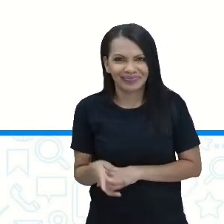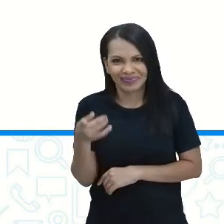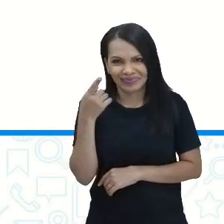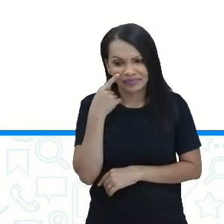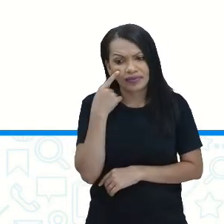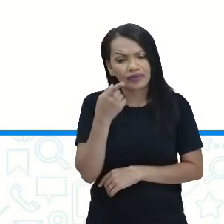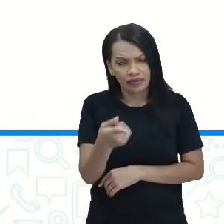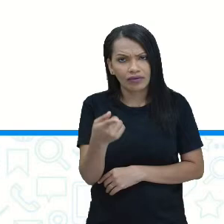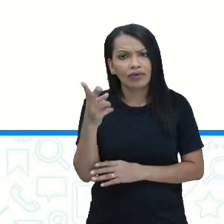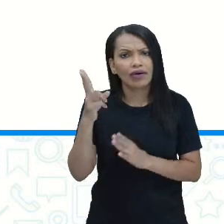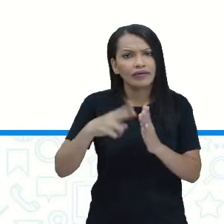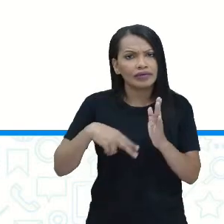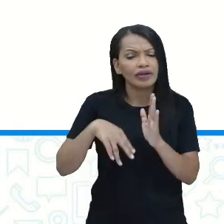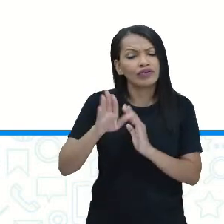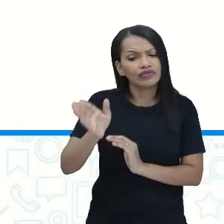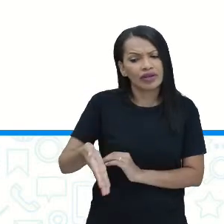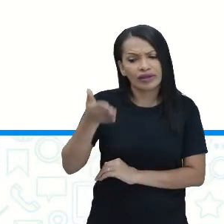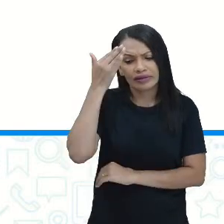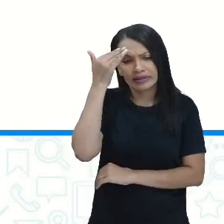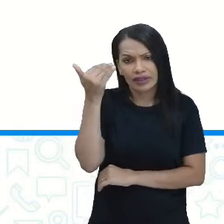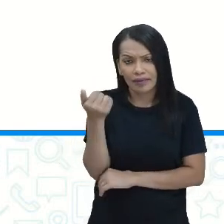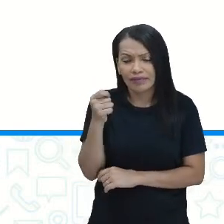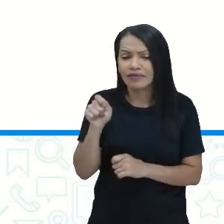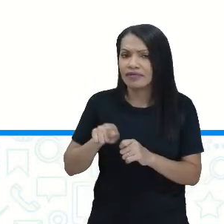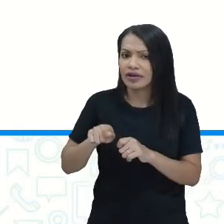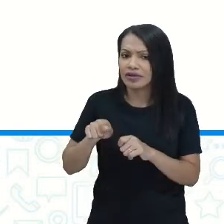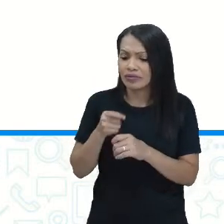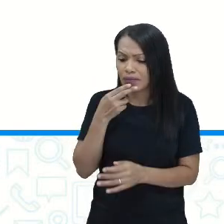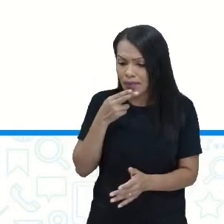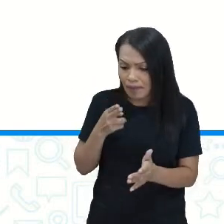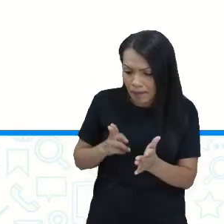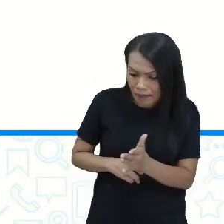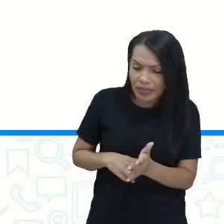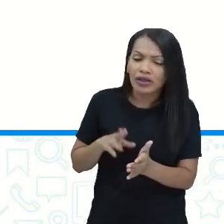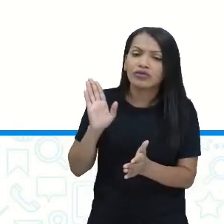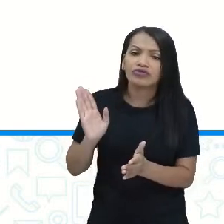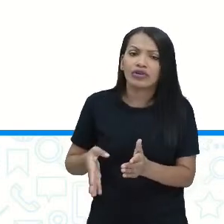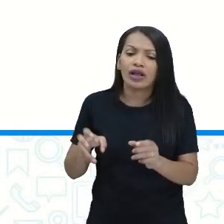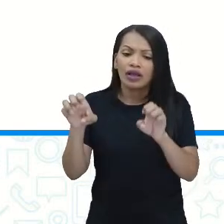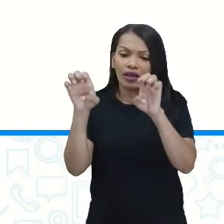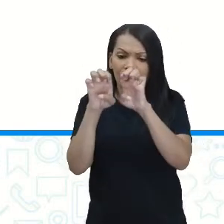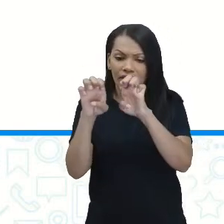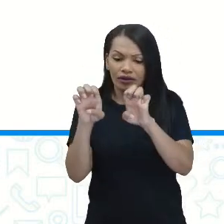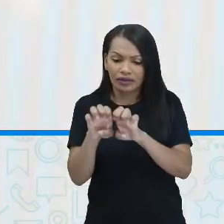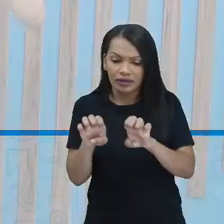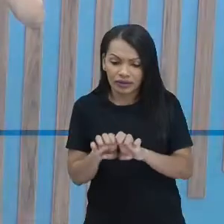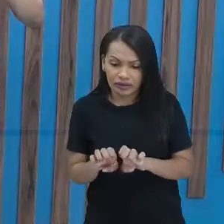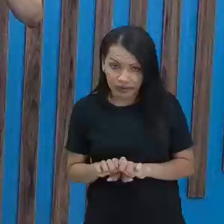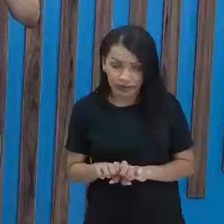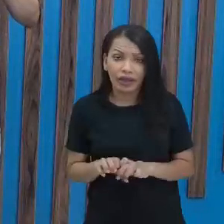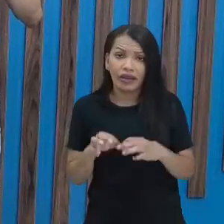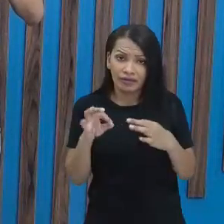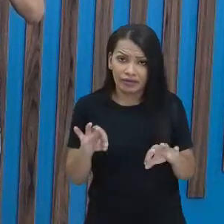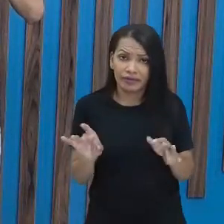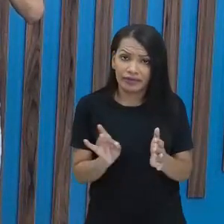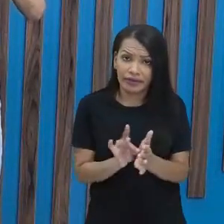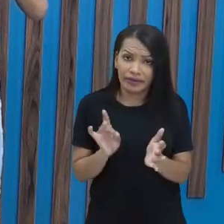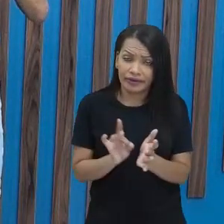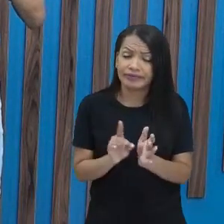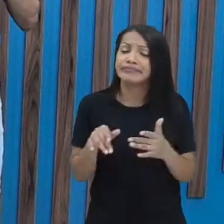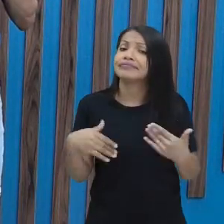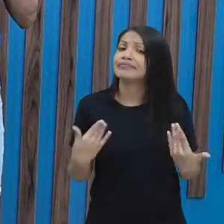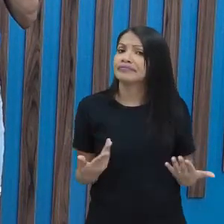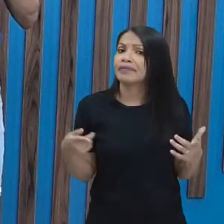Caixinhos Dourados já sabe fazer uma cartinha, já sabe estruturar muito bem a cartinha, não é isso? E a